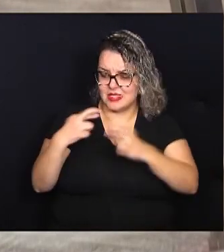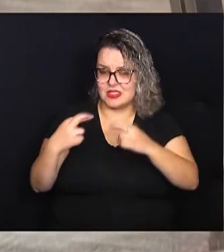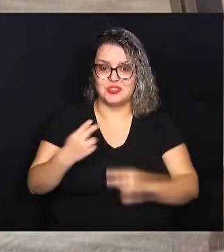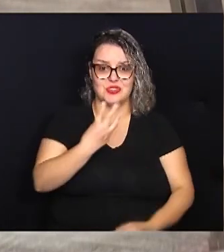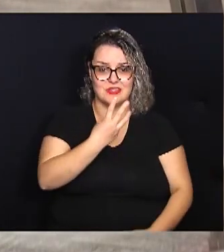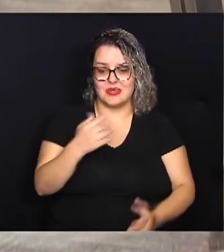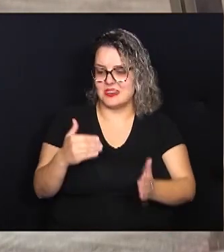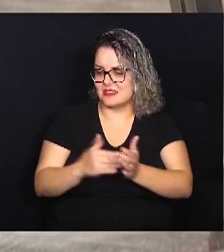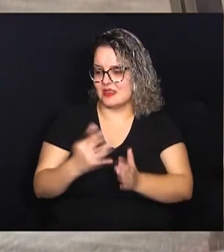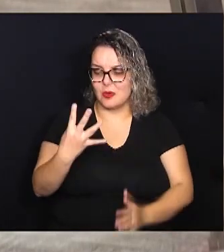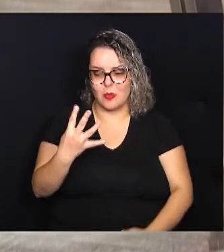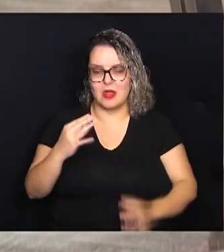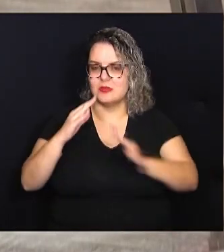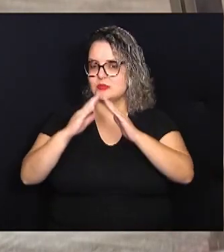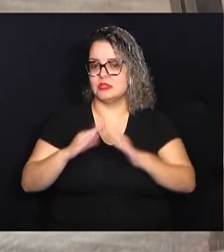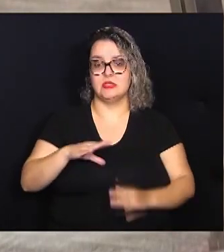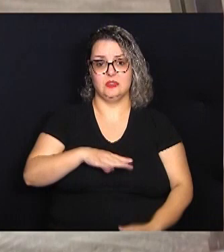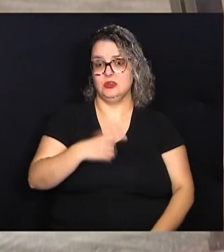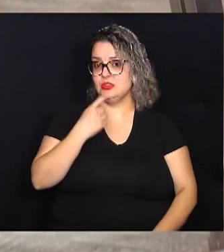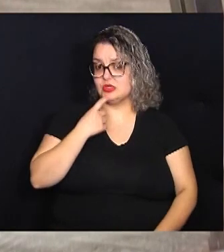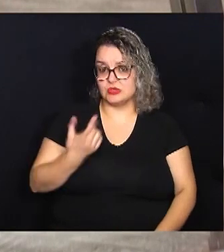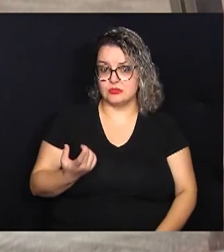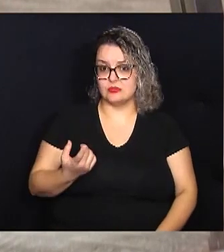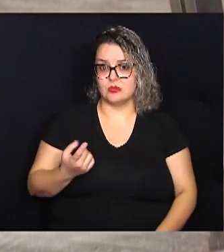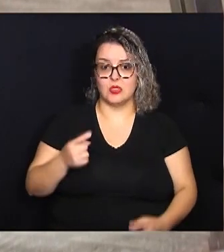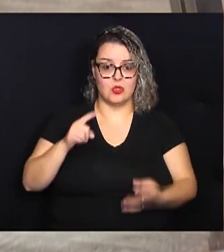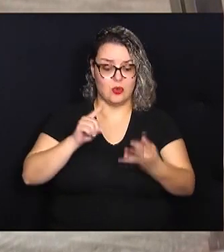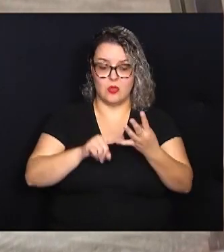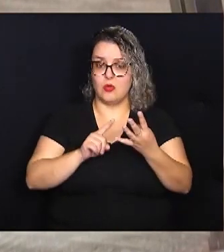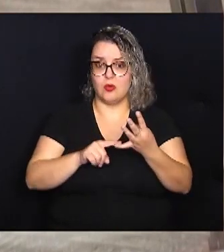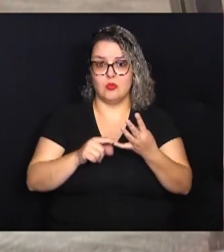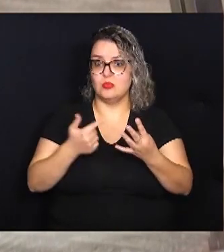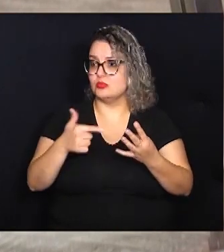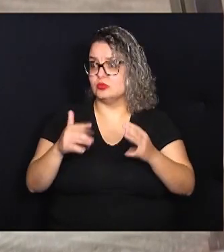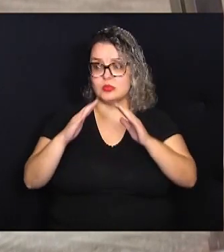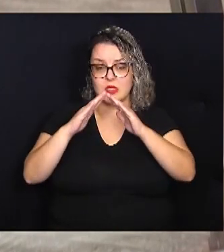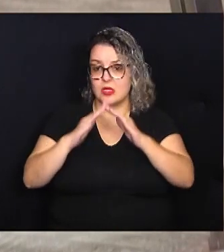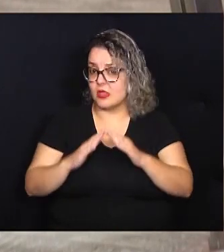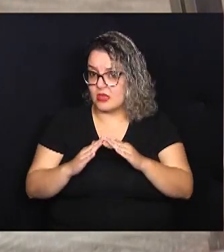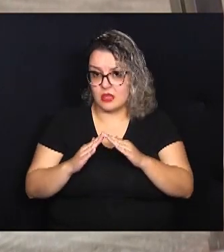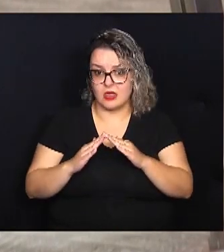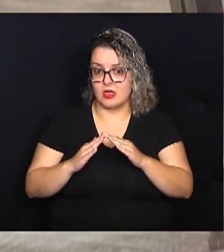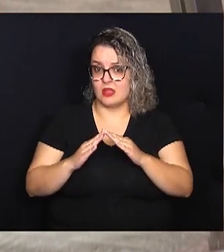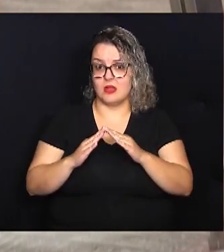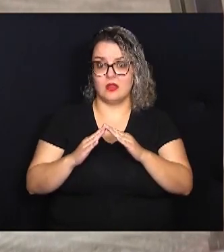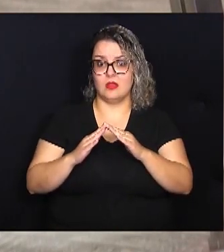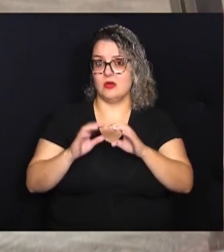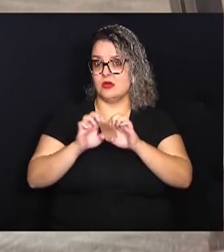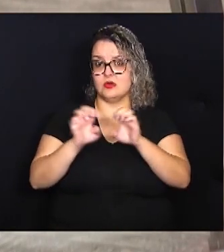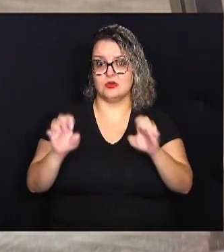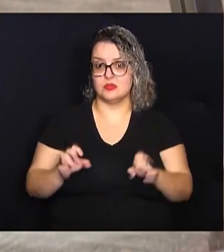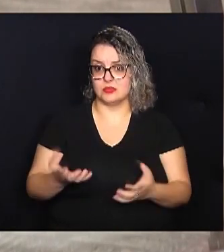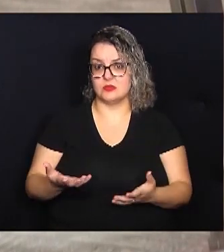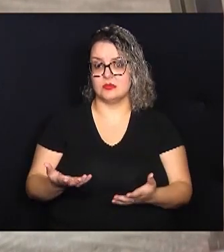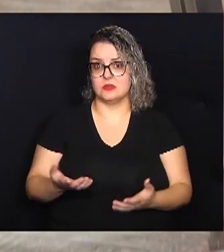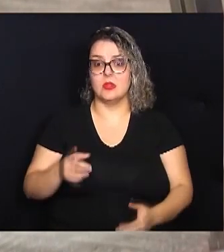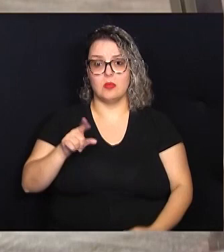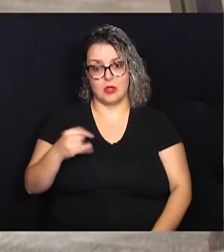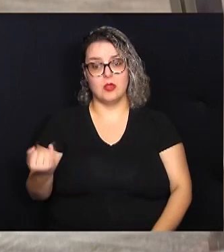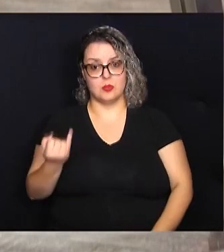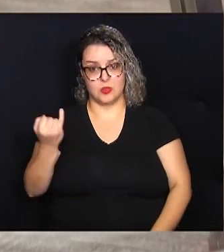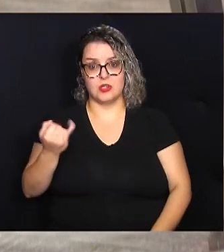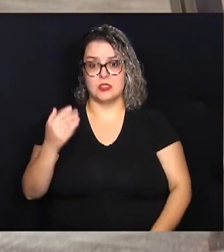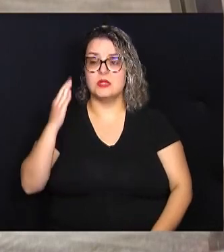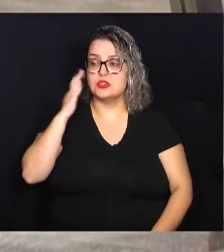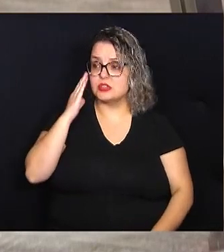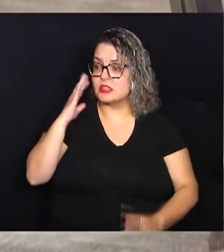4 moradores de Campinas, um não tem a sua casa, a sua escritura. Então é interessante a gente entender